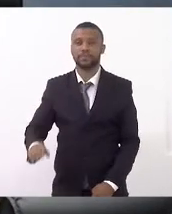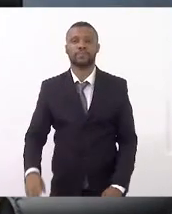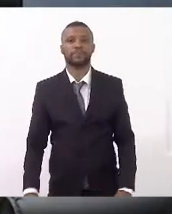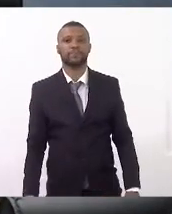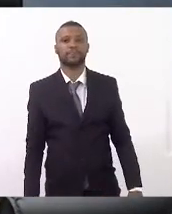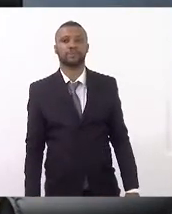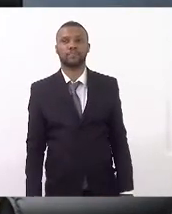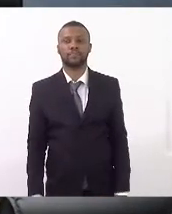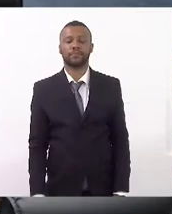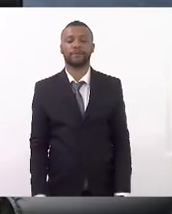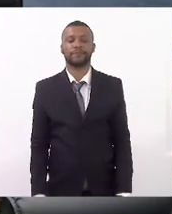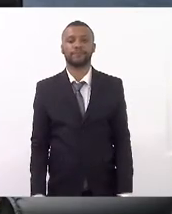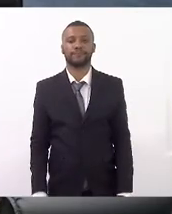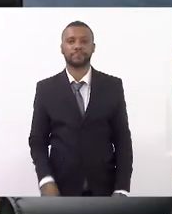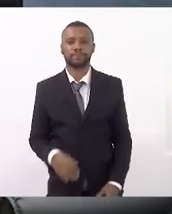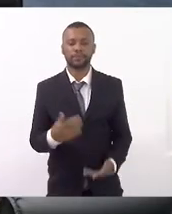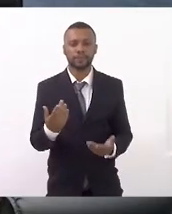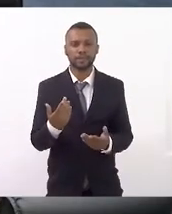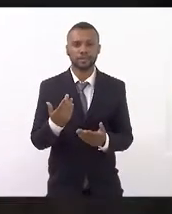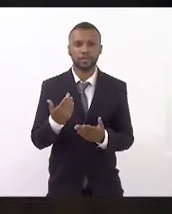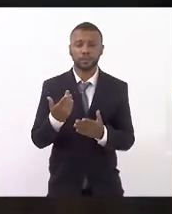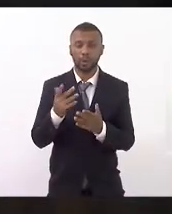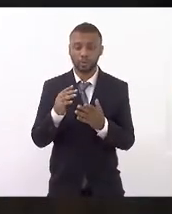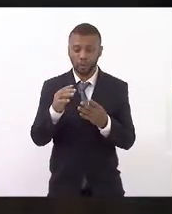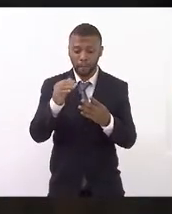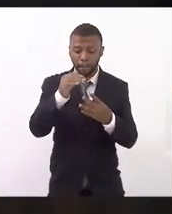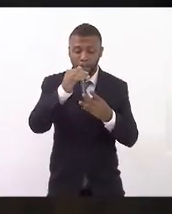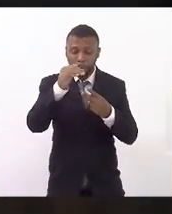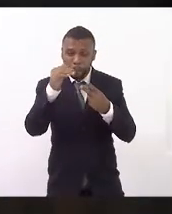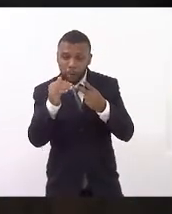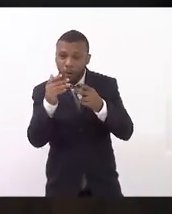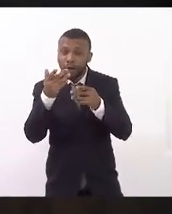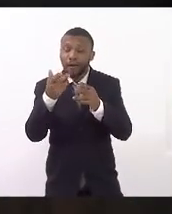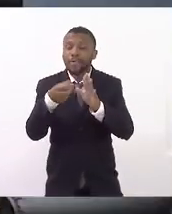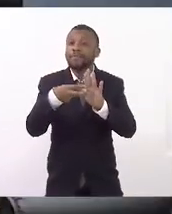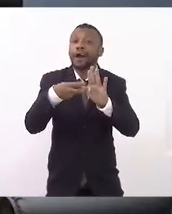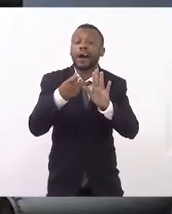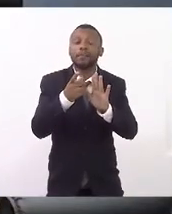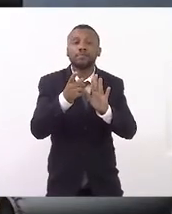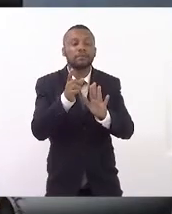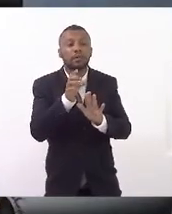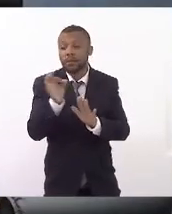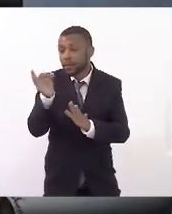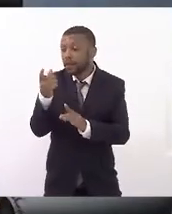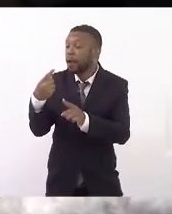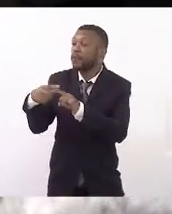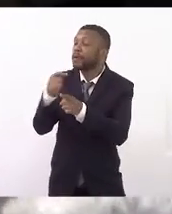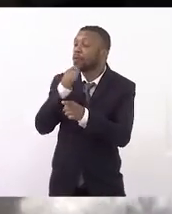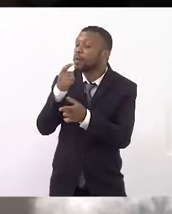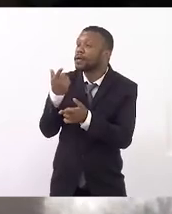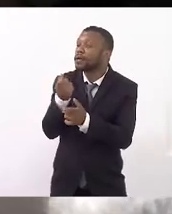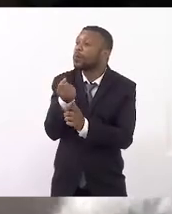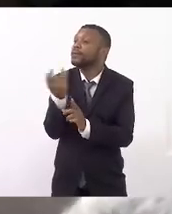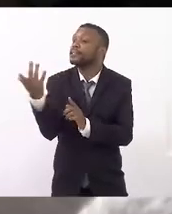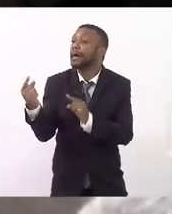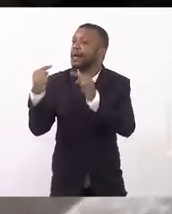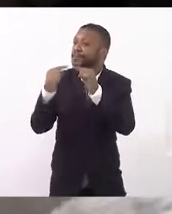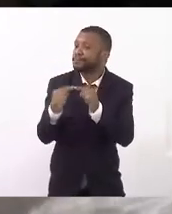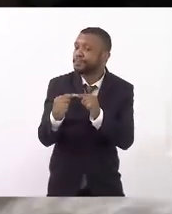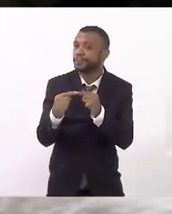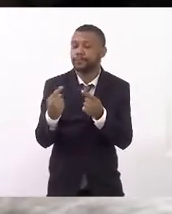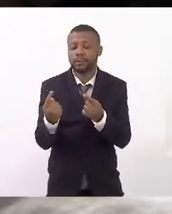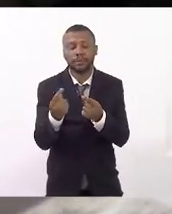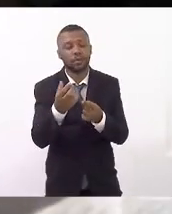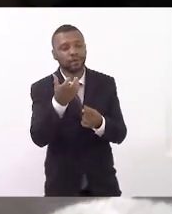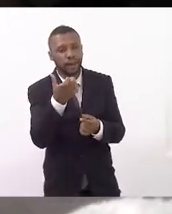O senhor pulou os vetos, né, professor? Pulei porque não tinha quórum, então no, ao final da pauta. No final. Senhor presidente, eu quero